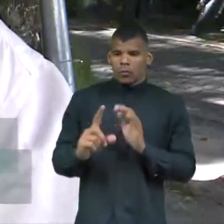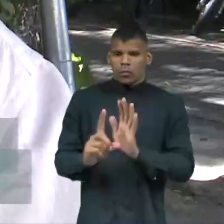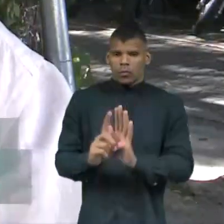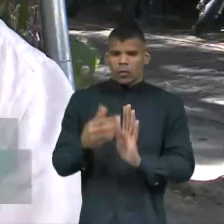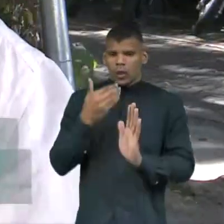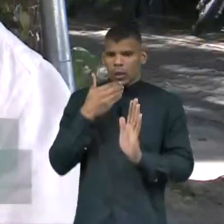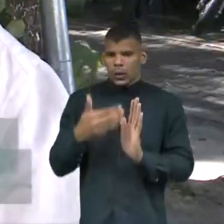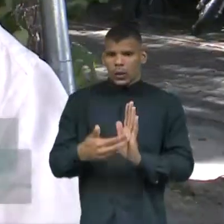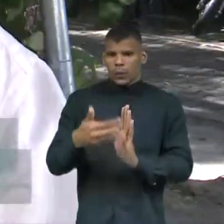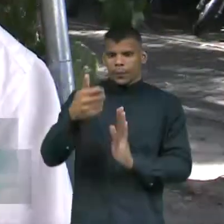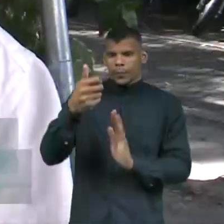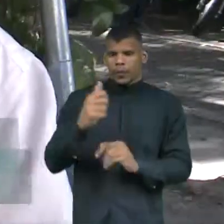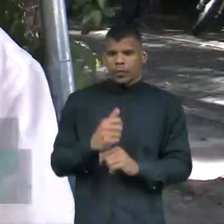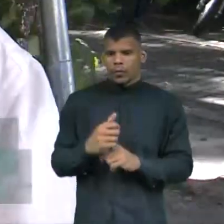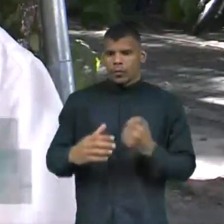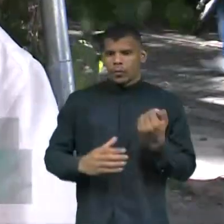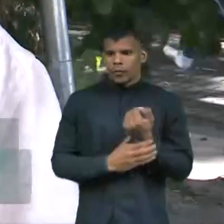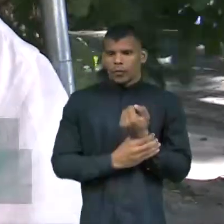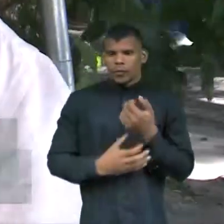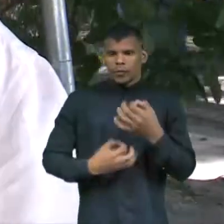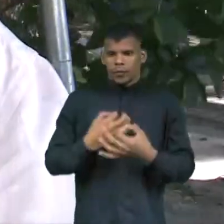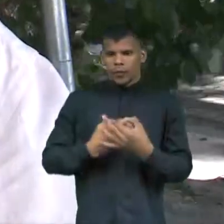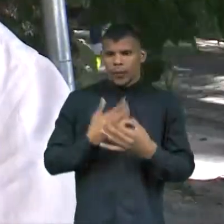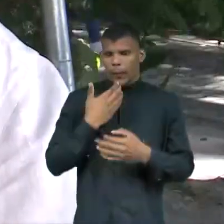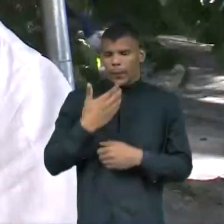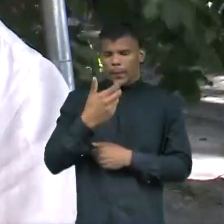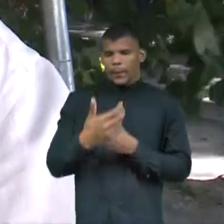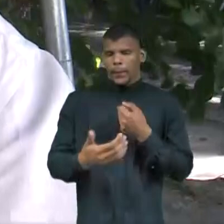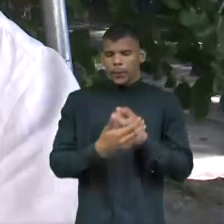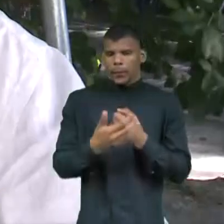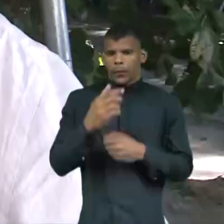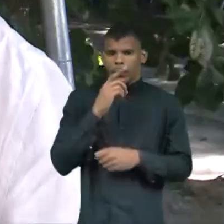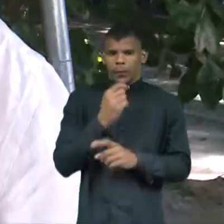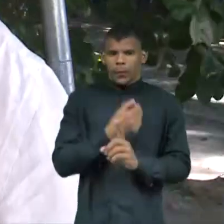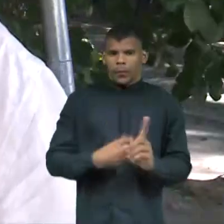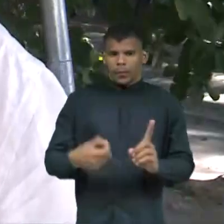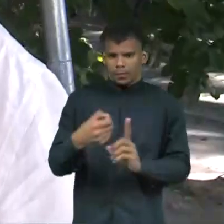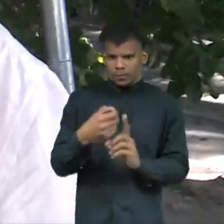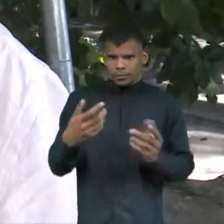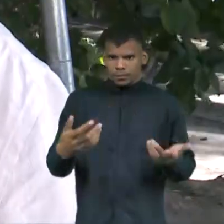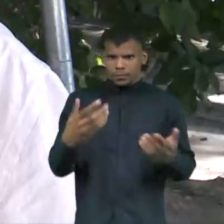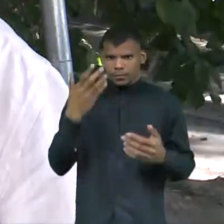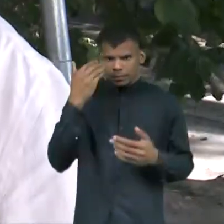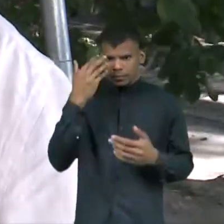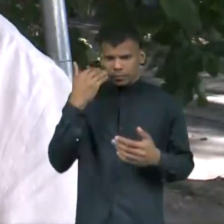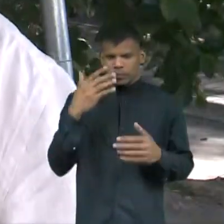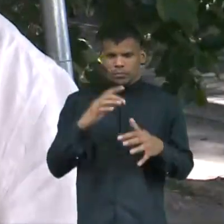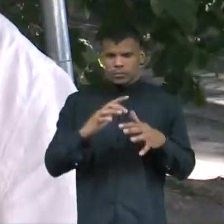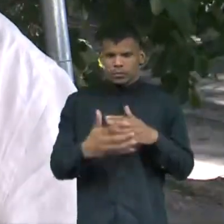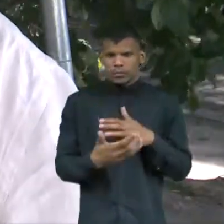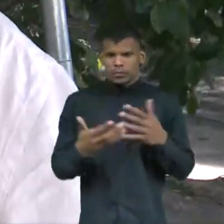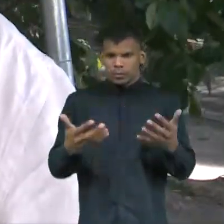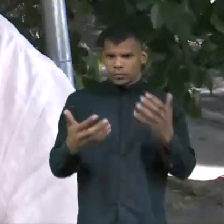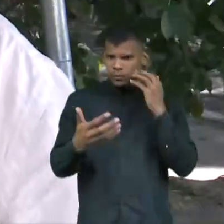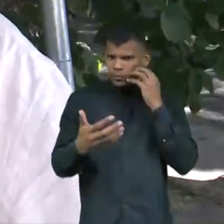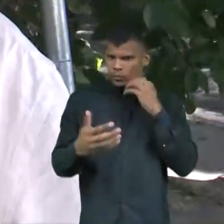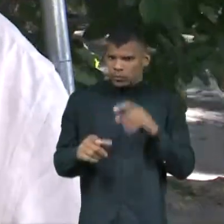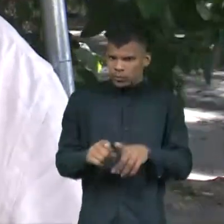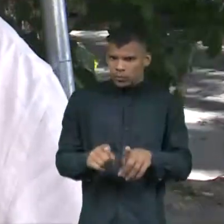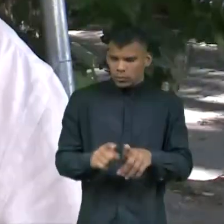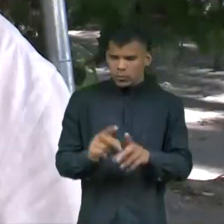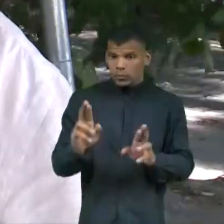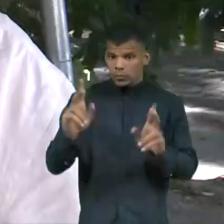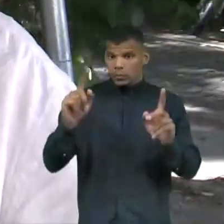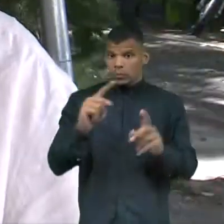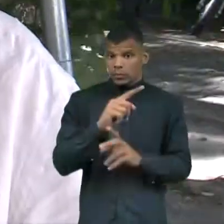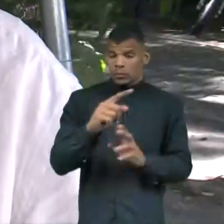segurança jurídica, que traga uma melhor proteção para a sociedade do ponto de vista dessas inúmeras mídias sociais, inclusive, diferente do que ele coloca